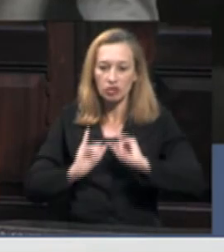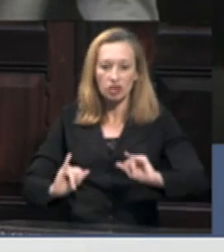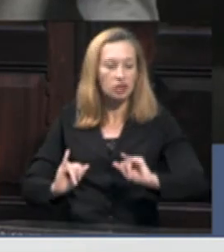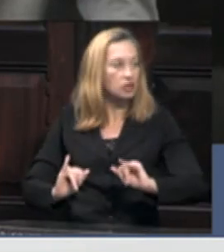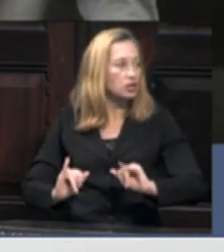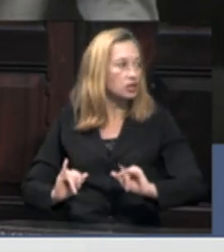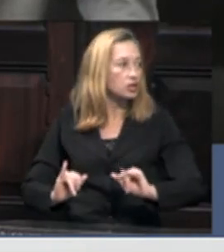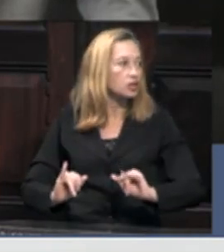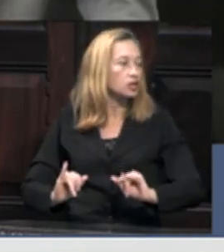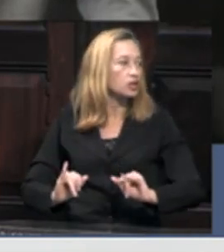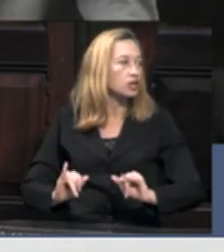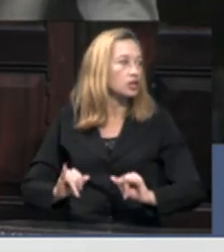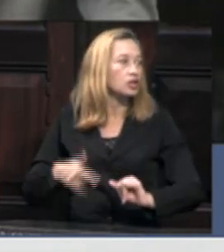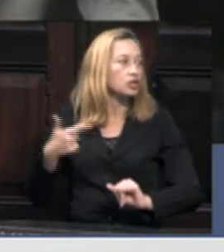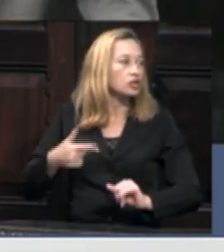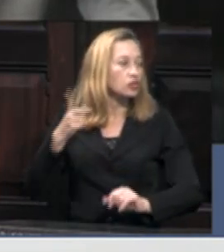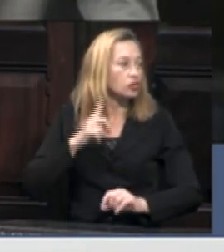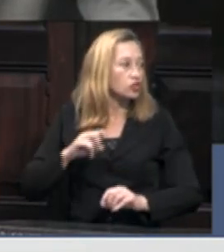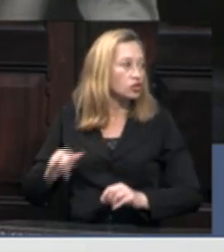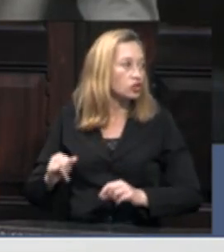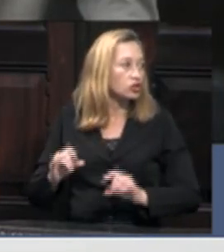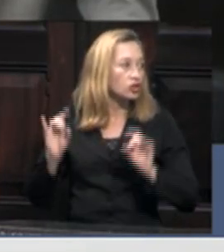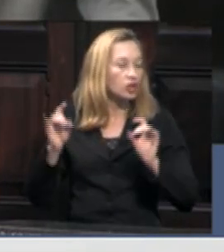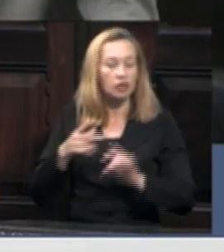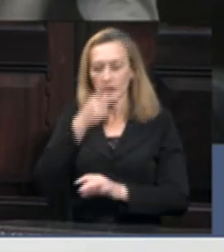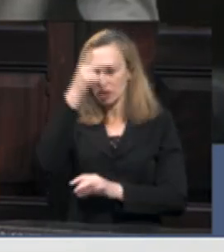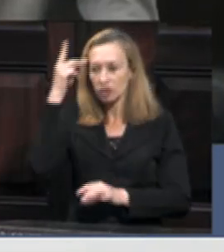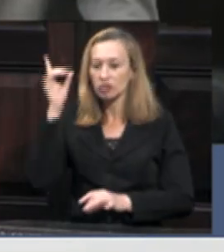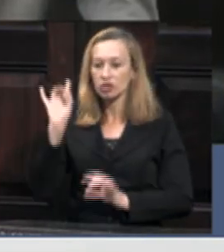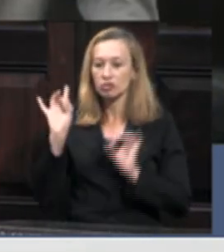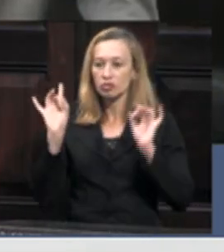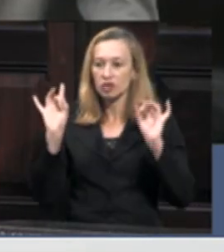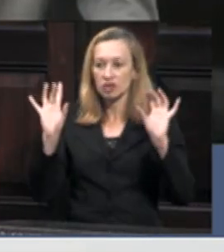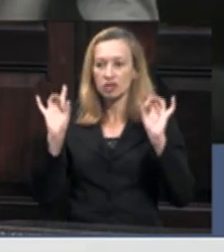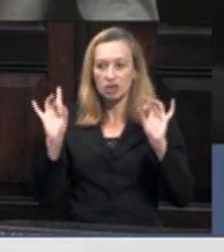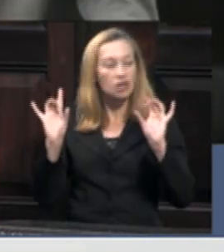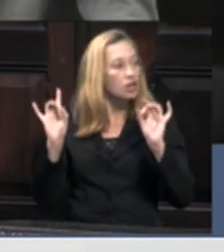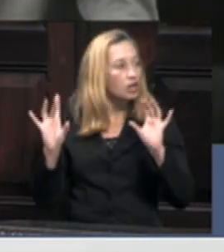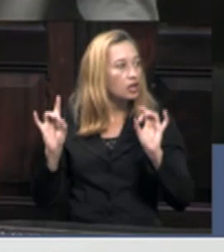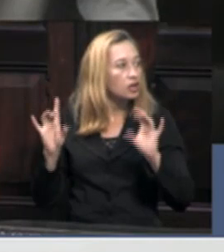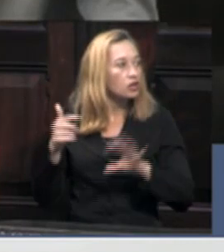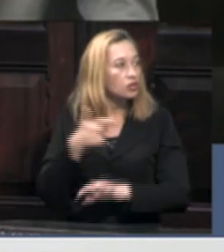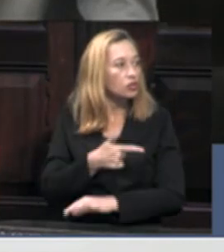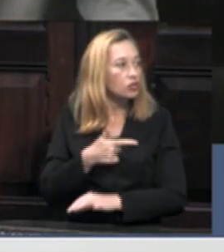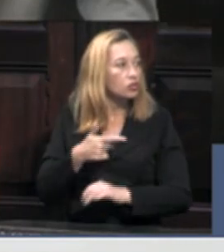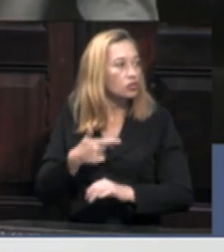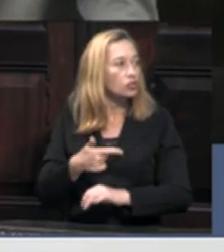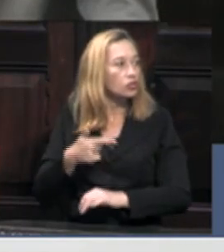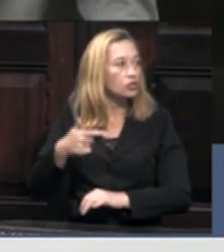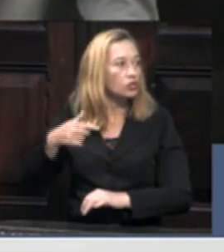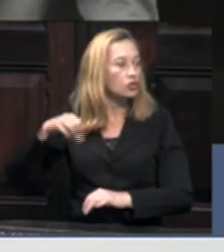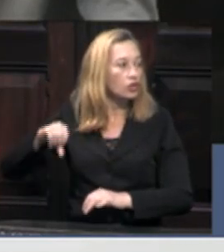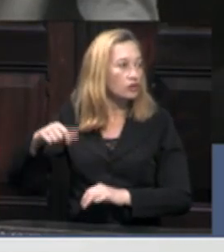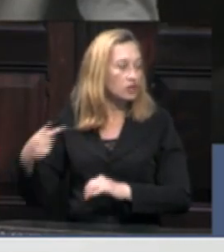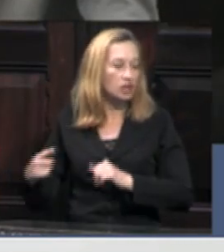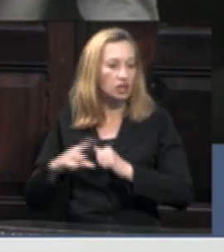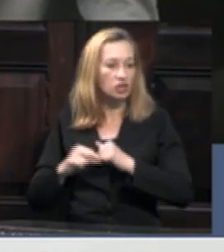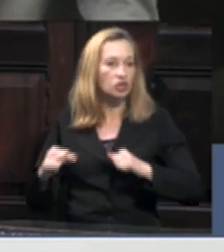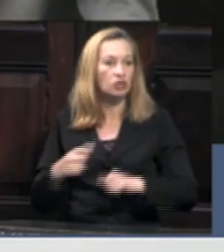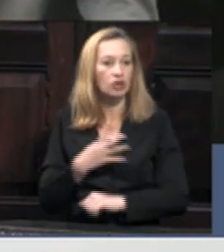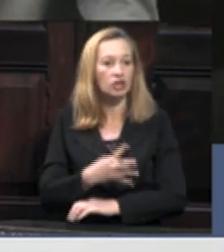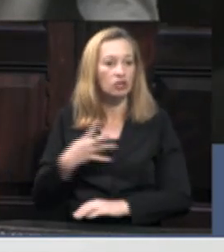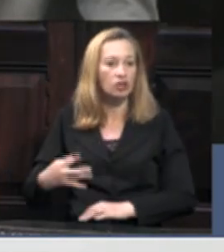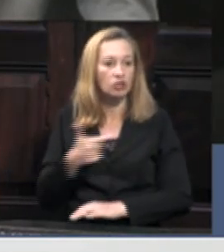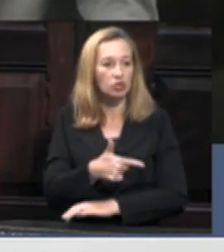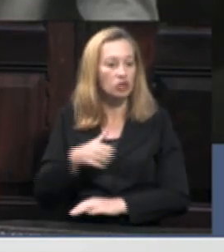prioridade, a discussão prévia segundo dia, sujeita a disposições especiais de acordo com os artigos 197 a 201 do Regimento Interno, projeto de lei